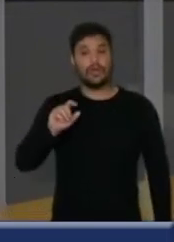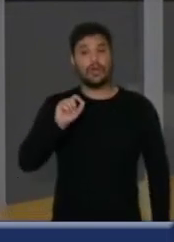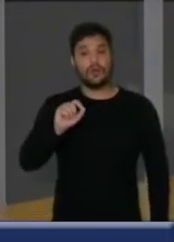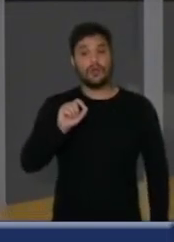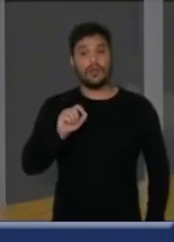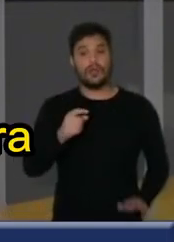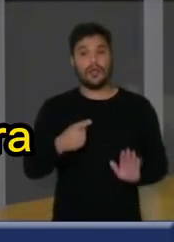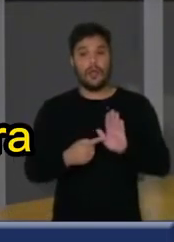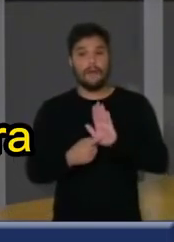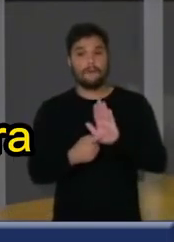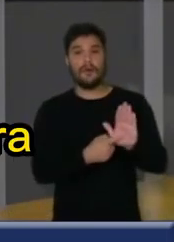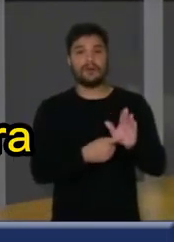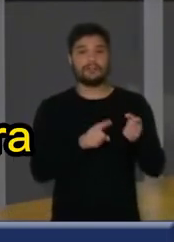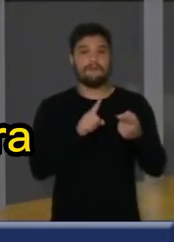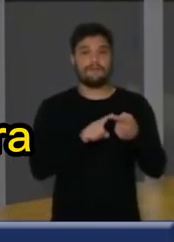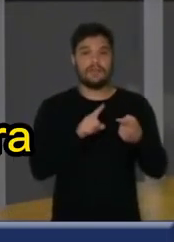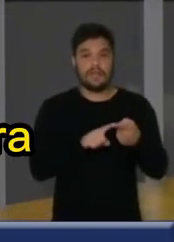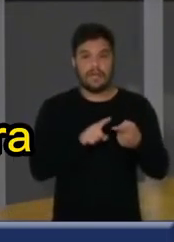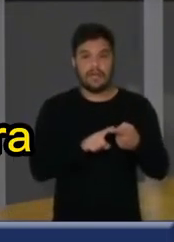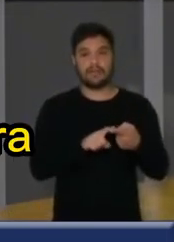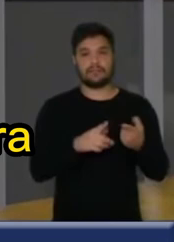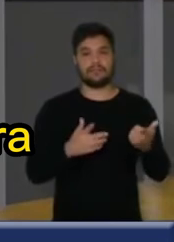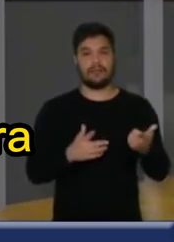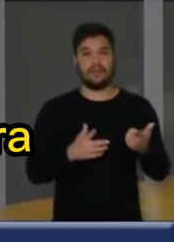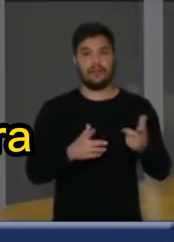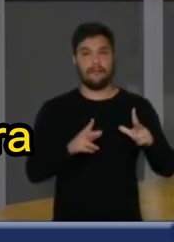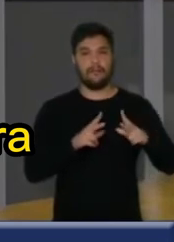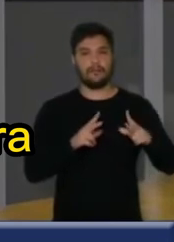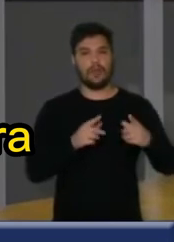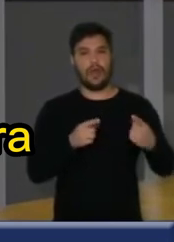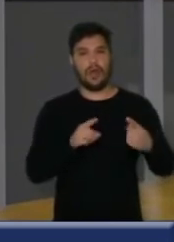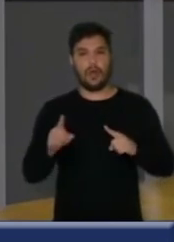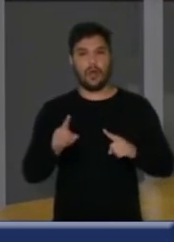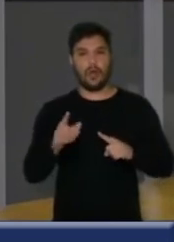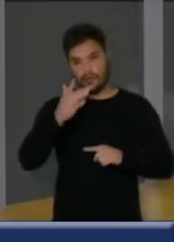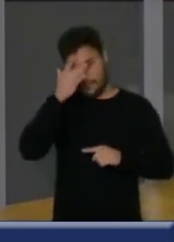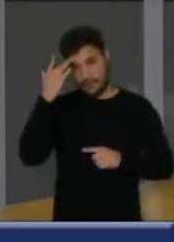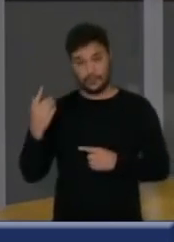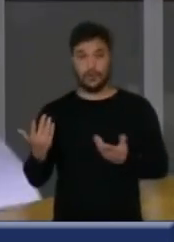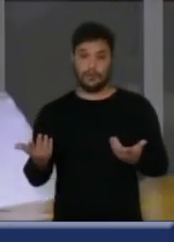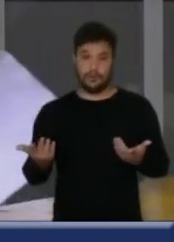vingança, a sua vendeta pessoal contra seus opositores. Obrigado.